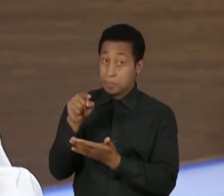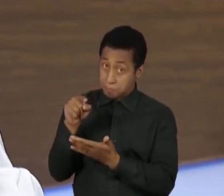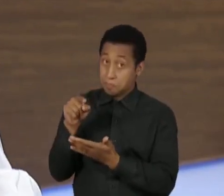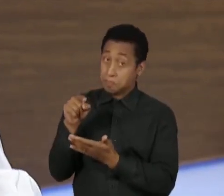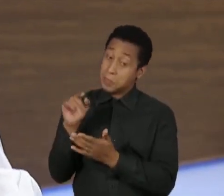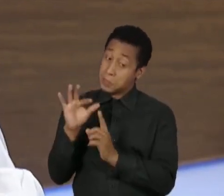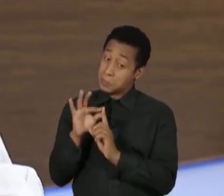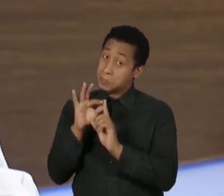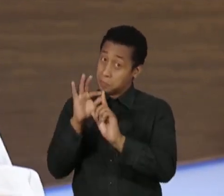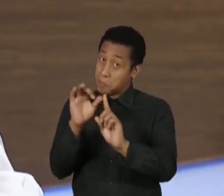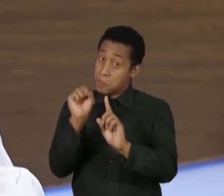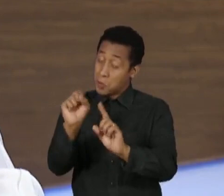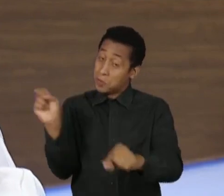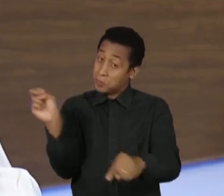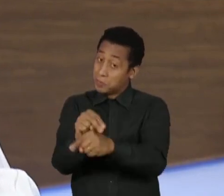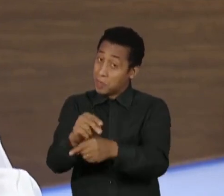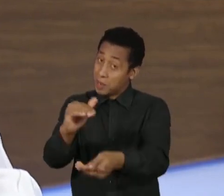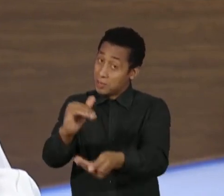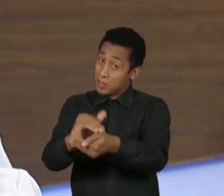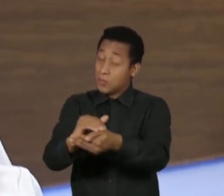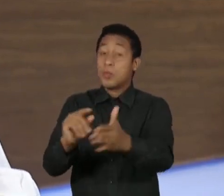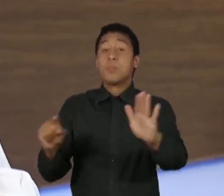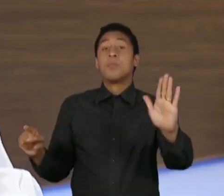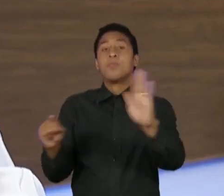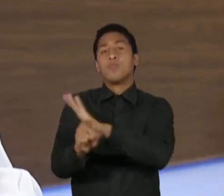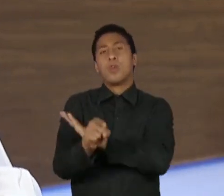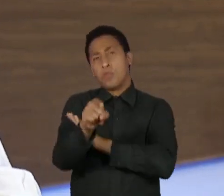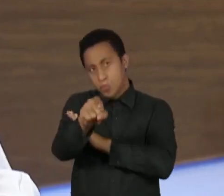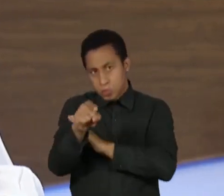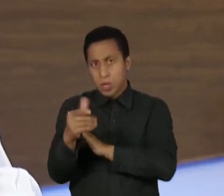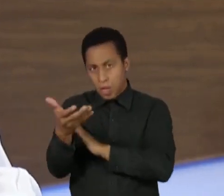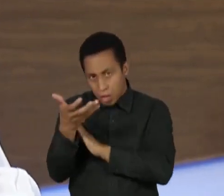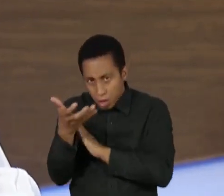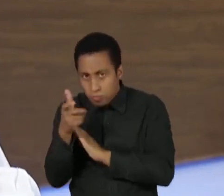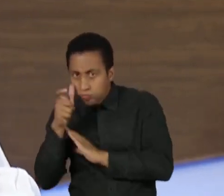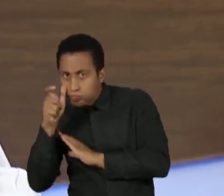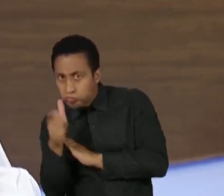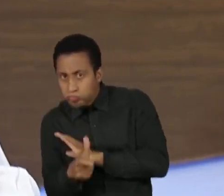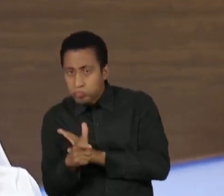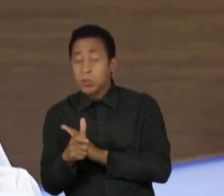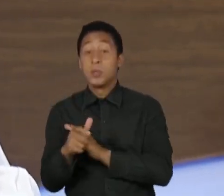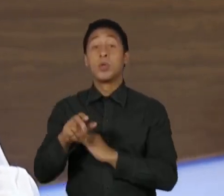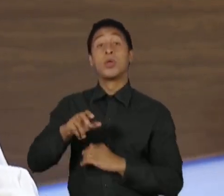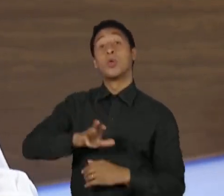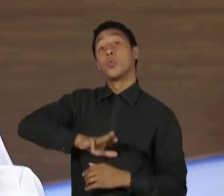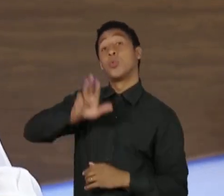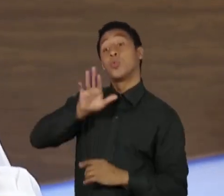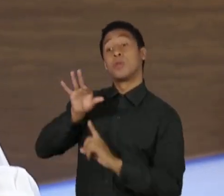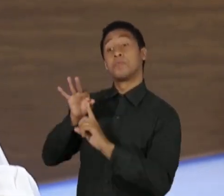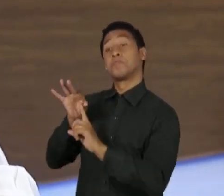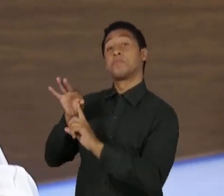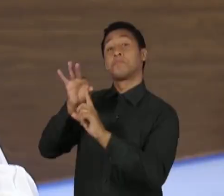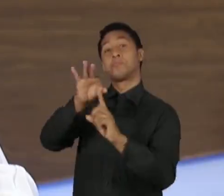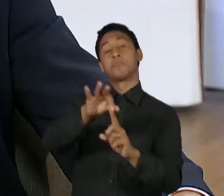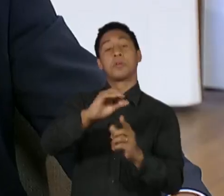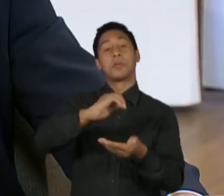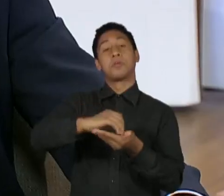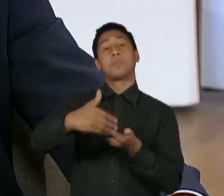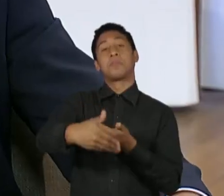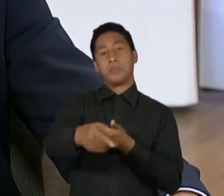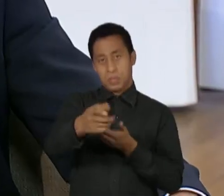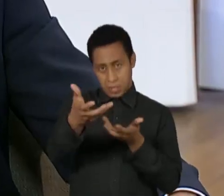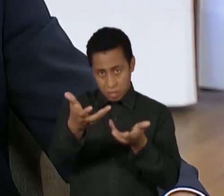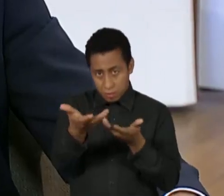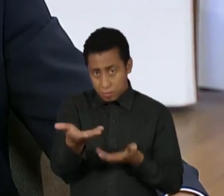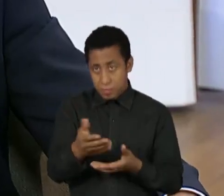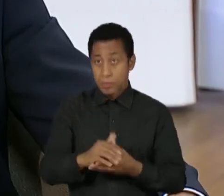eu queria ir direto ao ponto, saber se o senhor trabalha por essa indicação, a primeira que o presidente Lula irá fazer à corte no terceiro mandato. Olha,